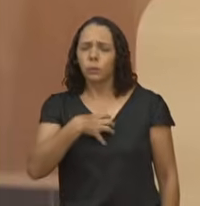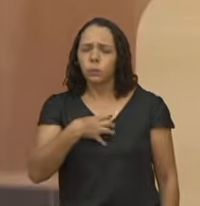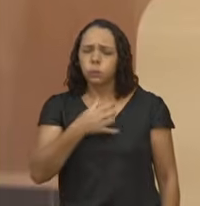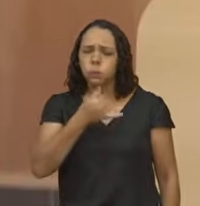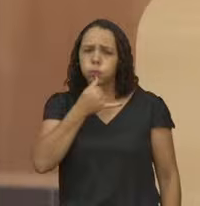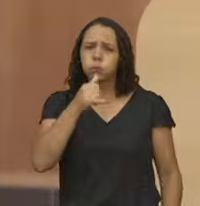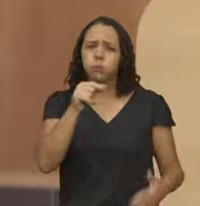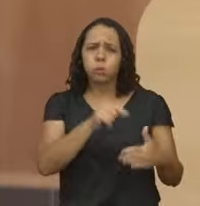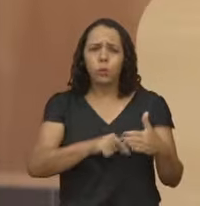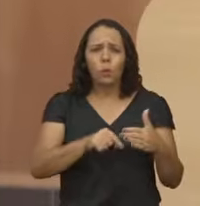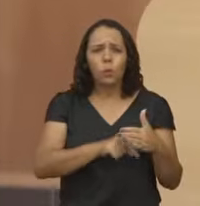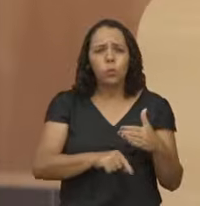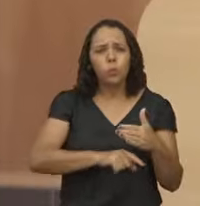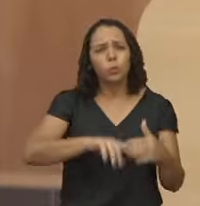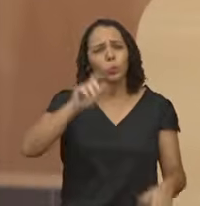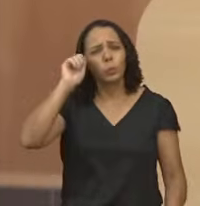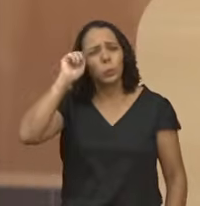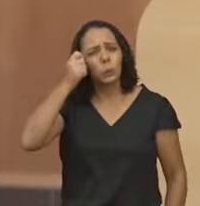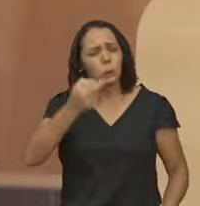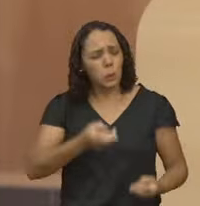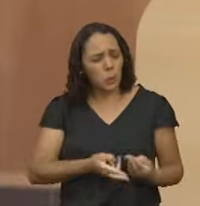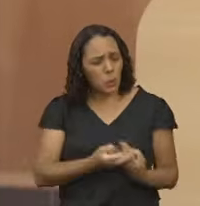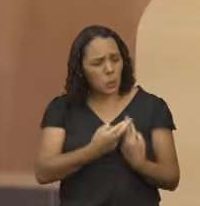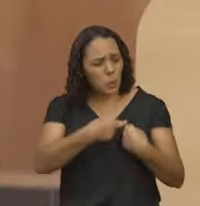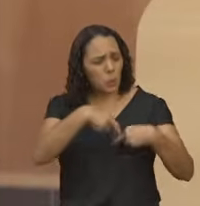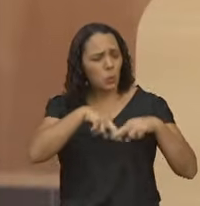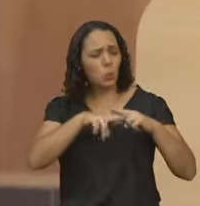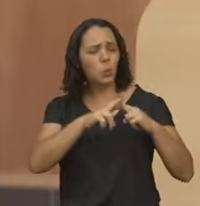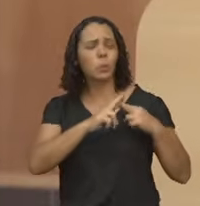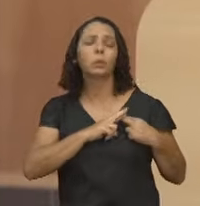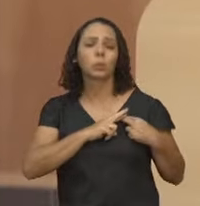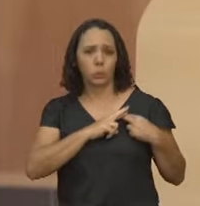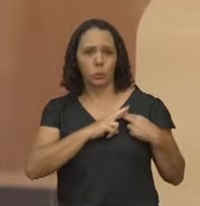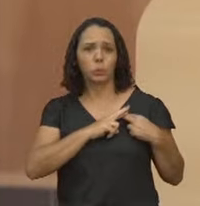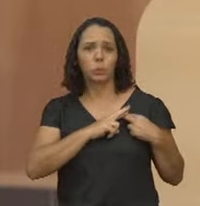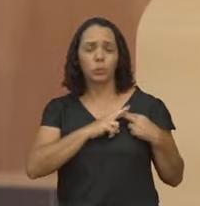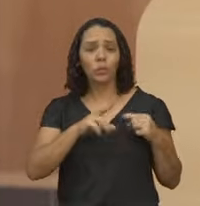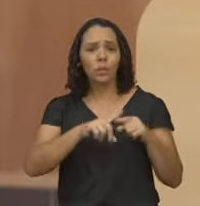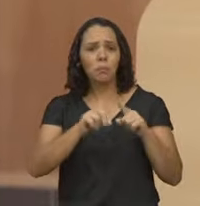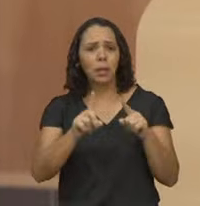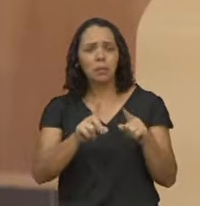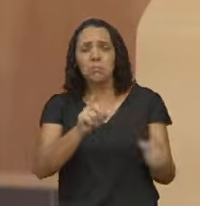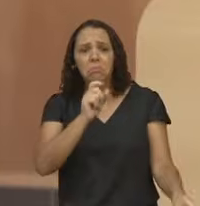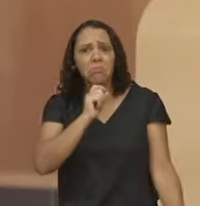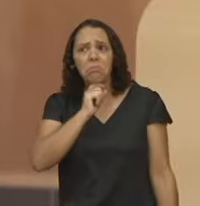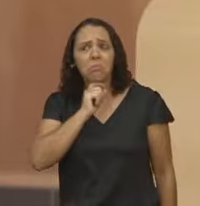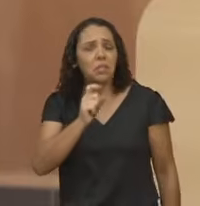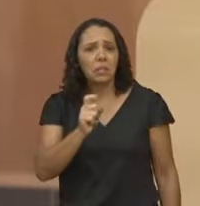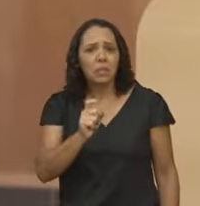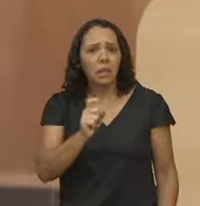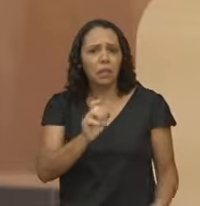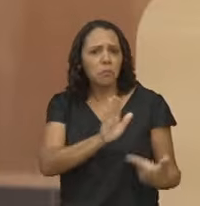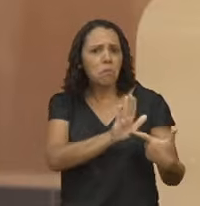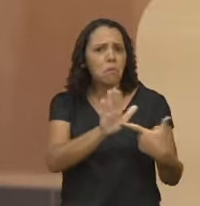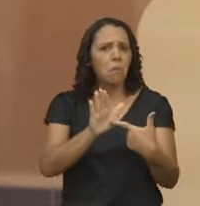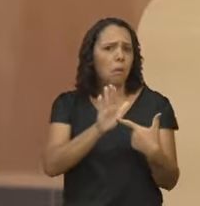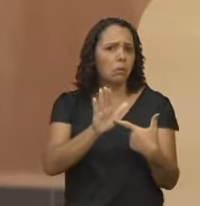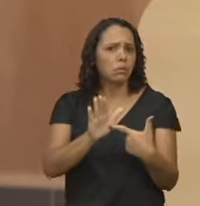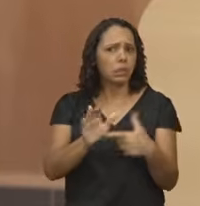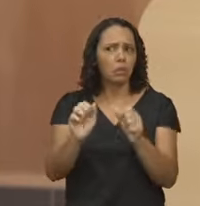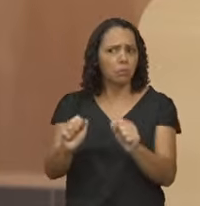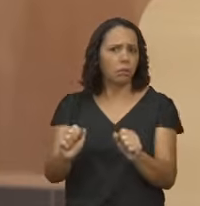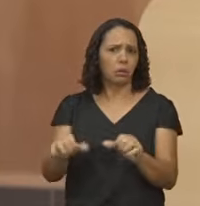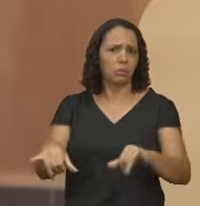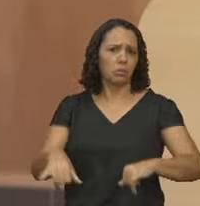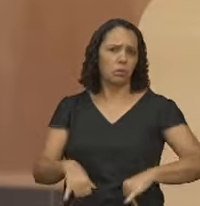muito falado, a gente fala de um luto invisível, eles têm que lidar com isso, e não se toca nesse assunto. Então, como ninguém conheceu esse bebê, não